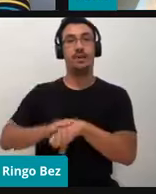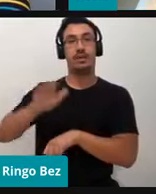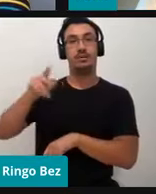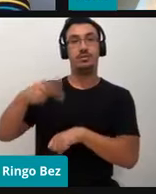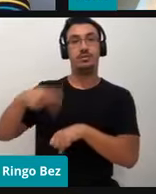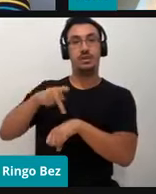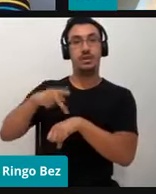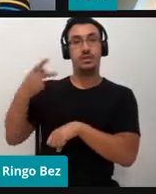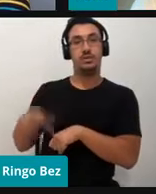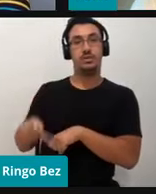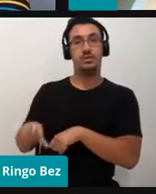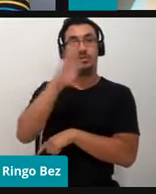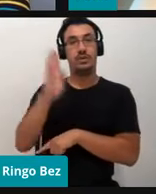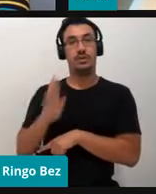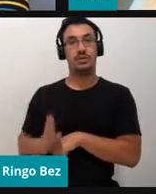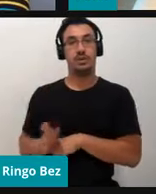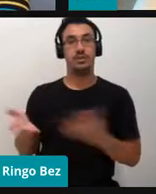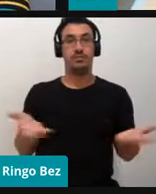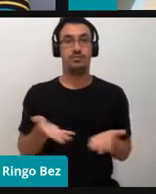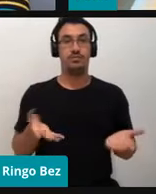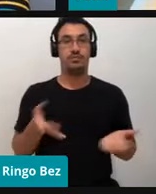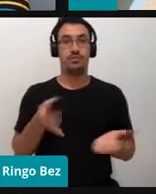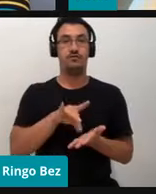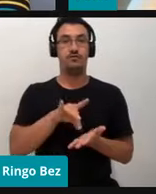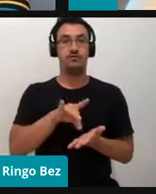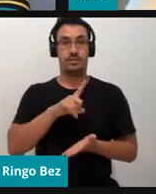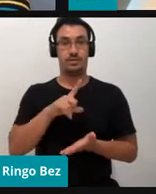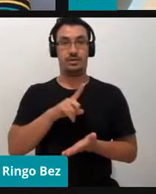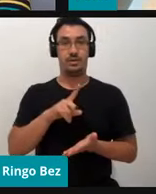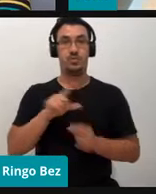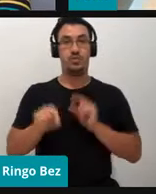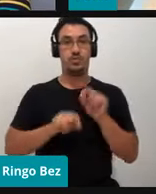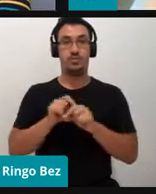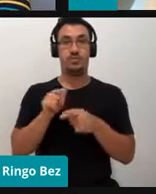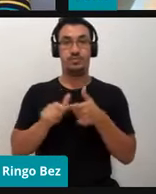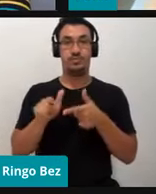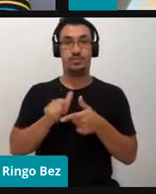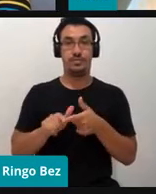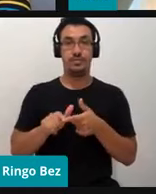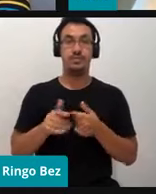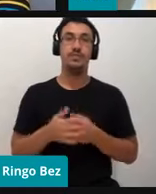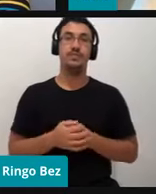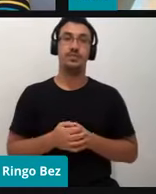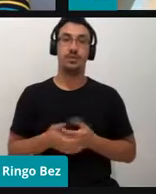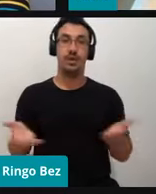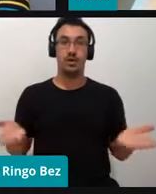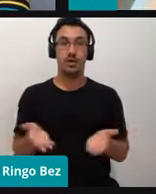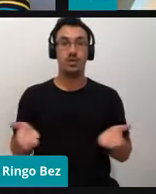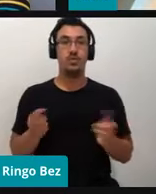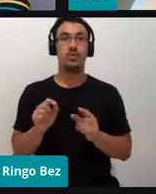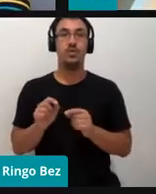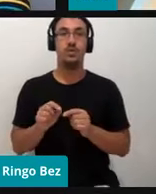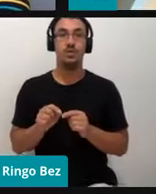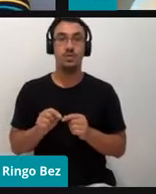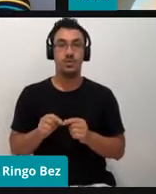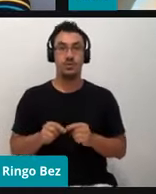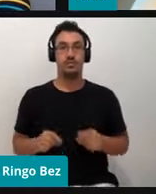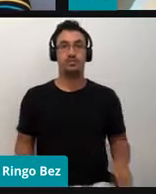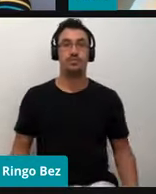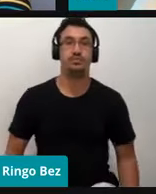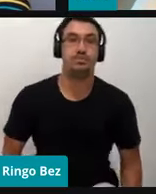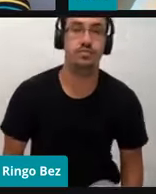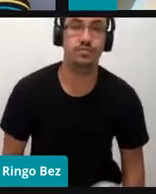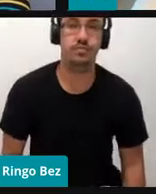estamos vivendo realmente uma fronteira dessas crises. Então, para começar, eu queria caracterizar o que seria essa crise hídrica, que está